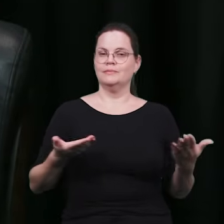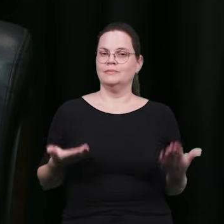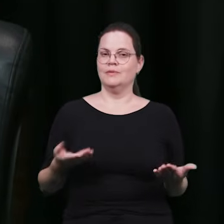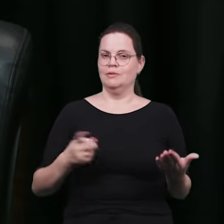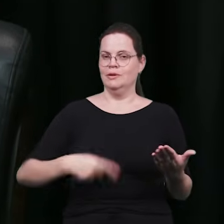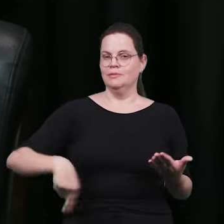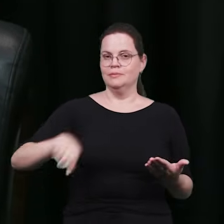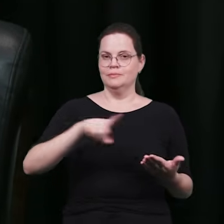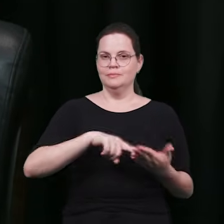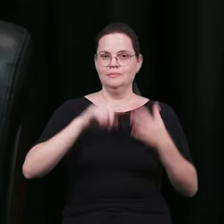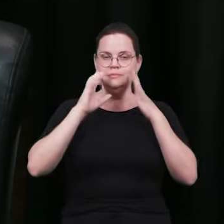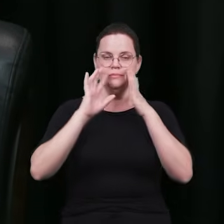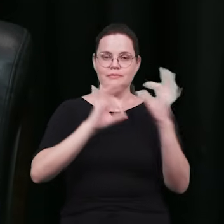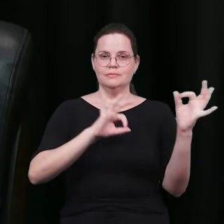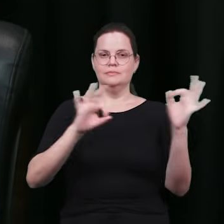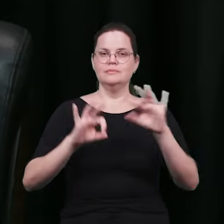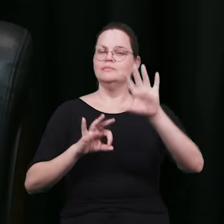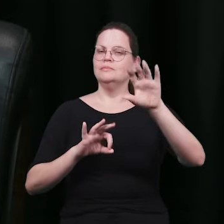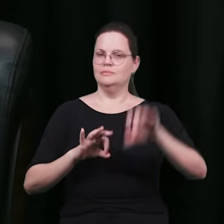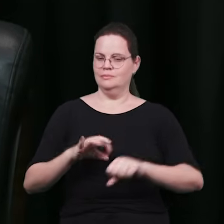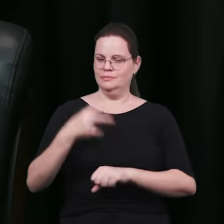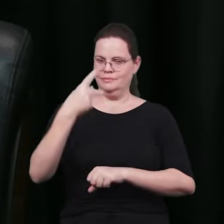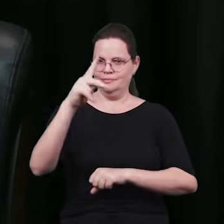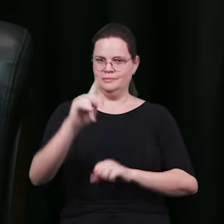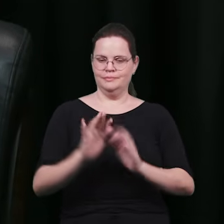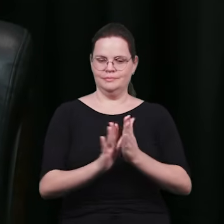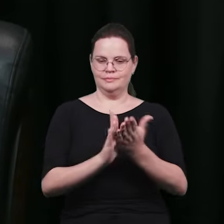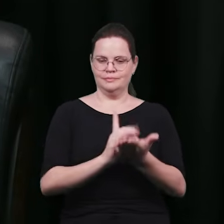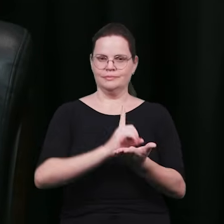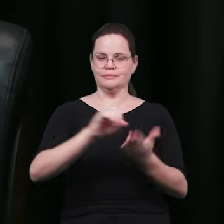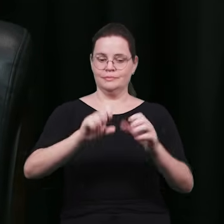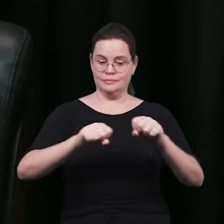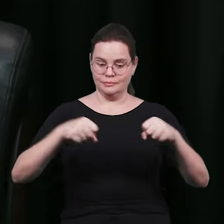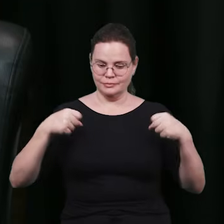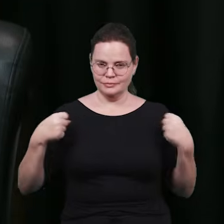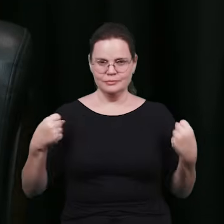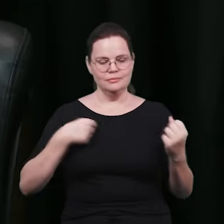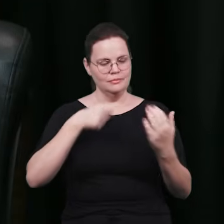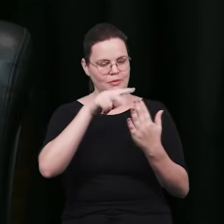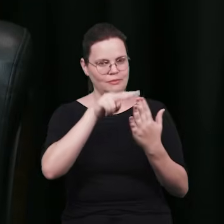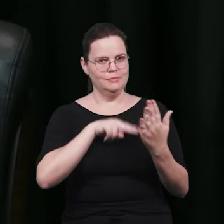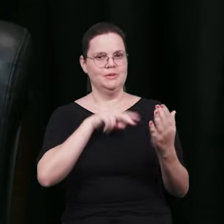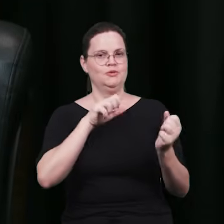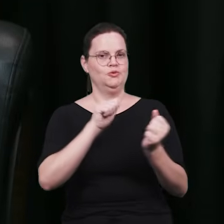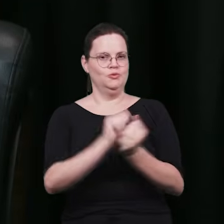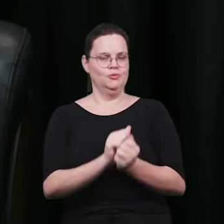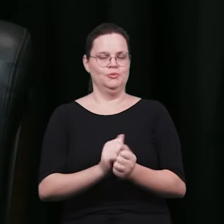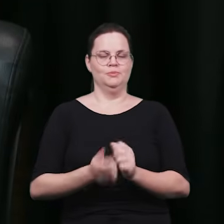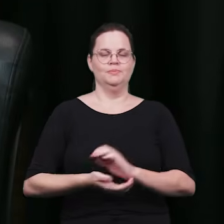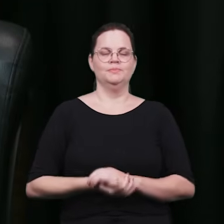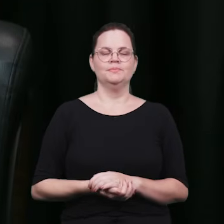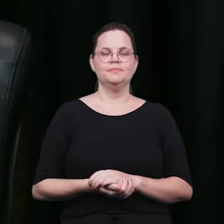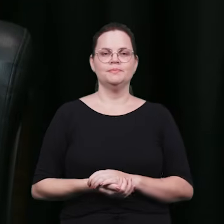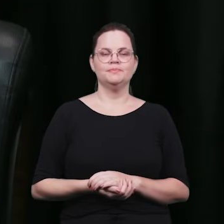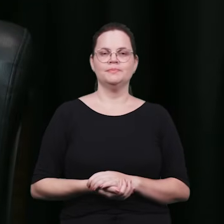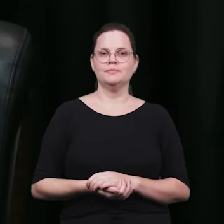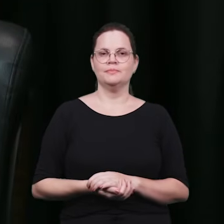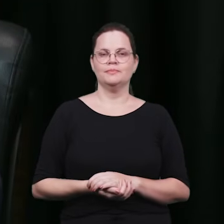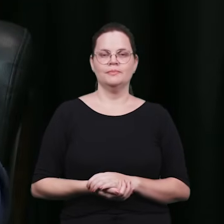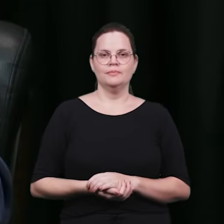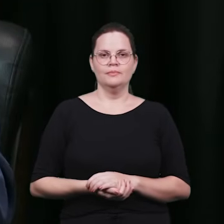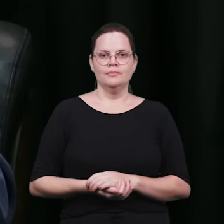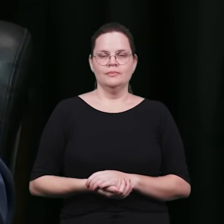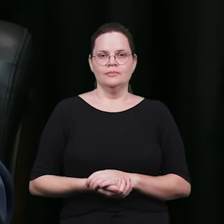aqueles que estão participando conosco para abrirem as suas Bíblias e lermos assim a palavra de Deus, que diz